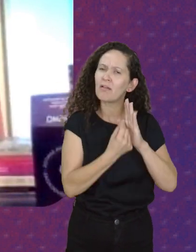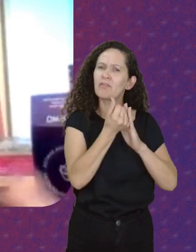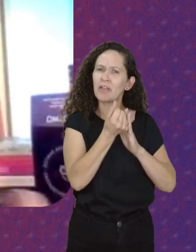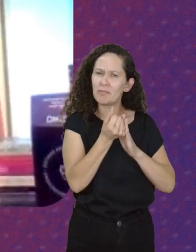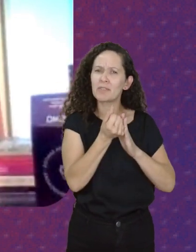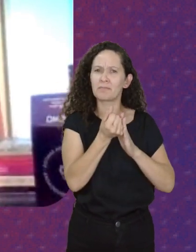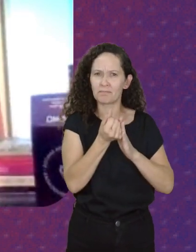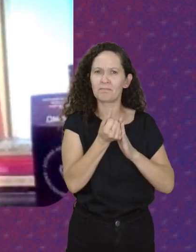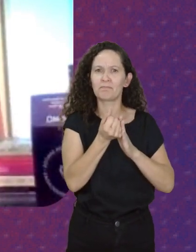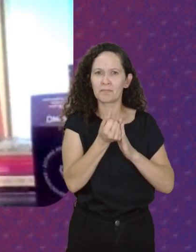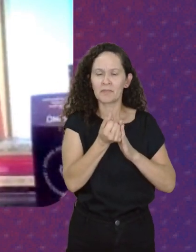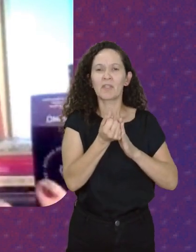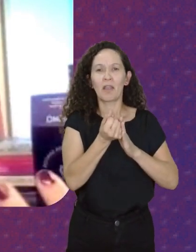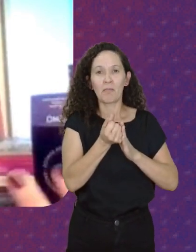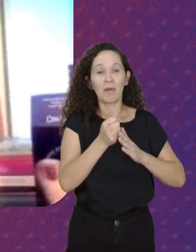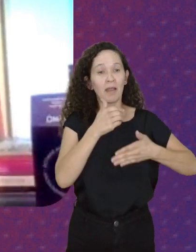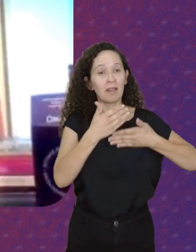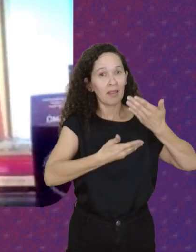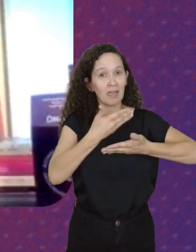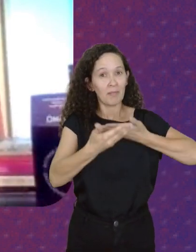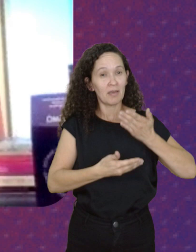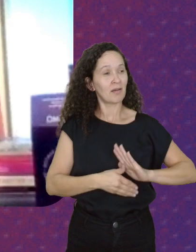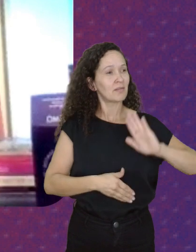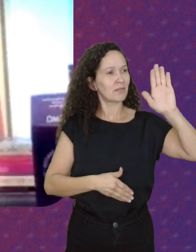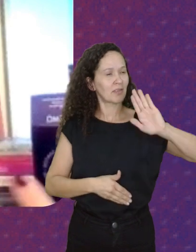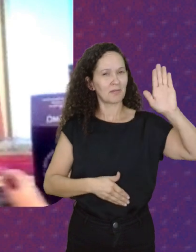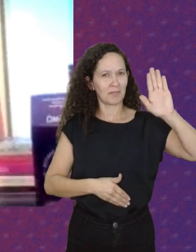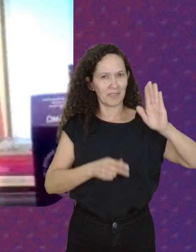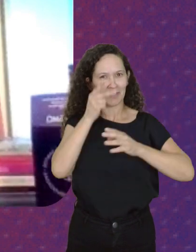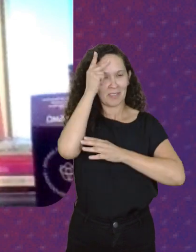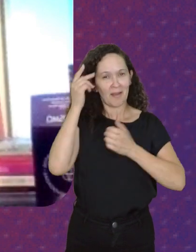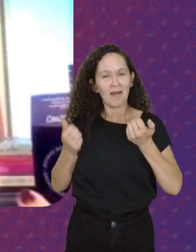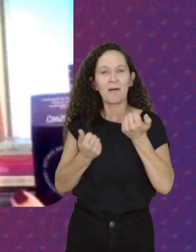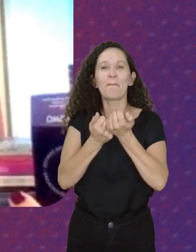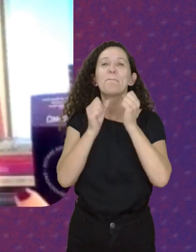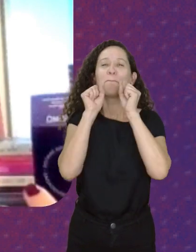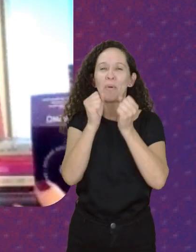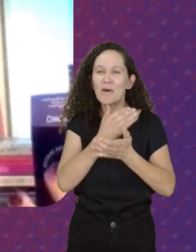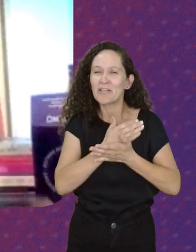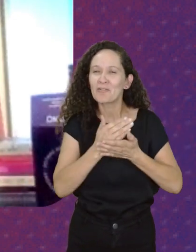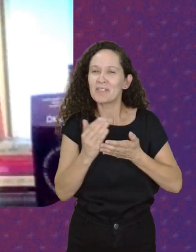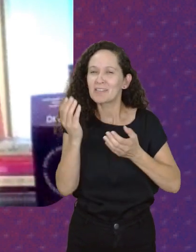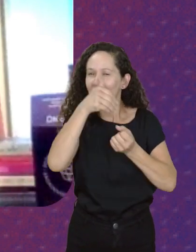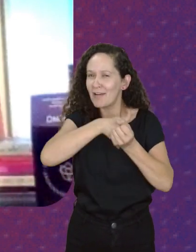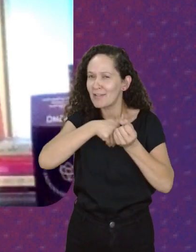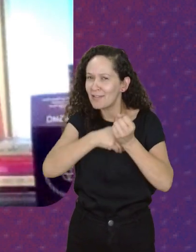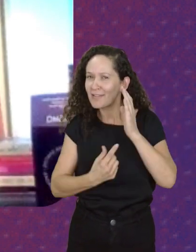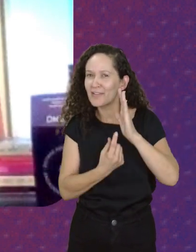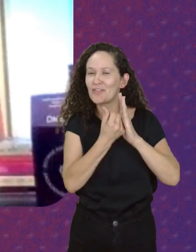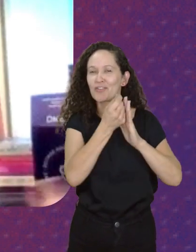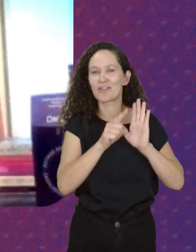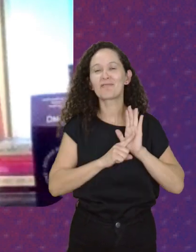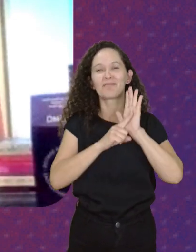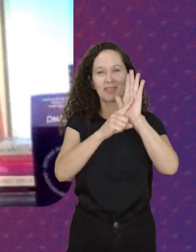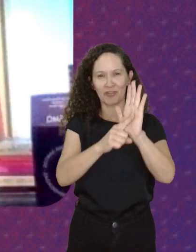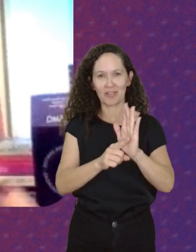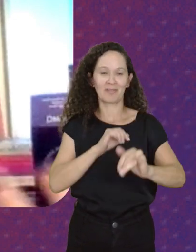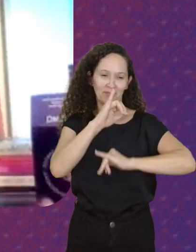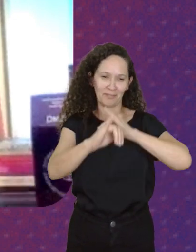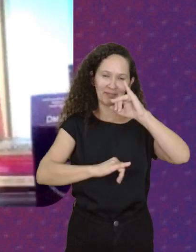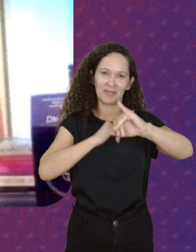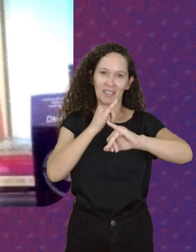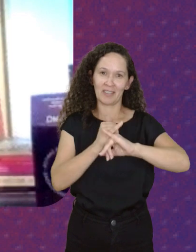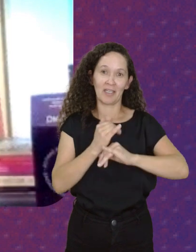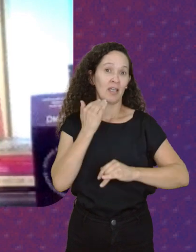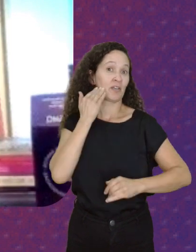a investir na sua campanha. As pessoas que querem investir na sua campanha, os seus apoiadores já podem começar a depositar dinheiro, né, via internet na